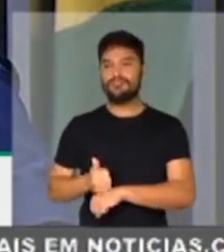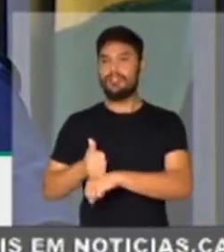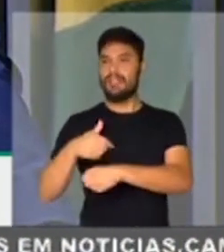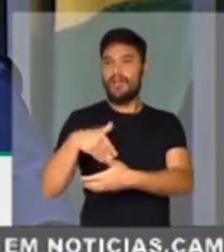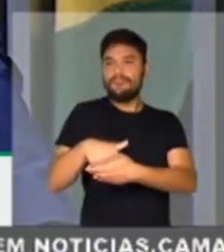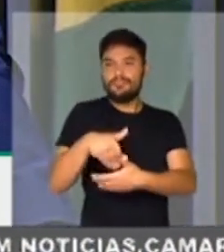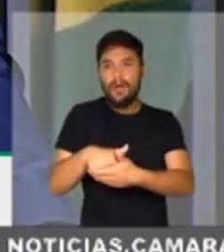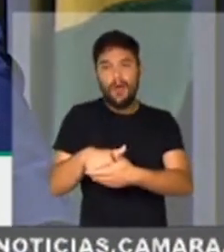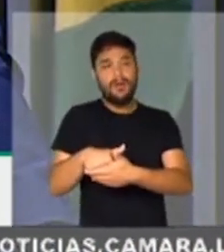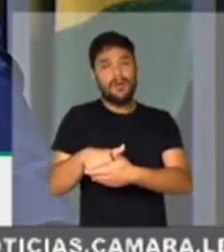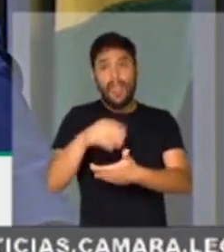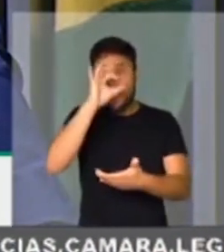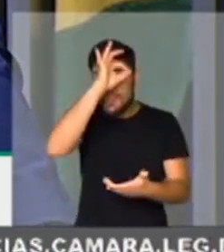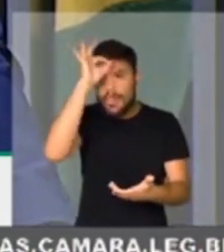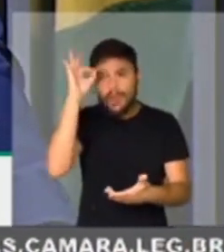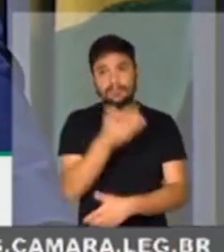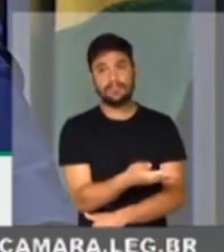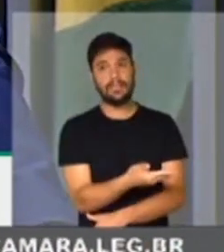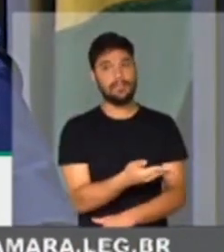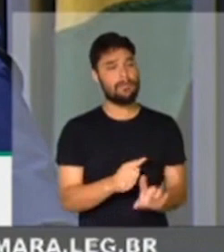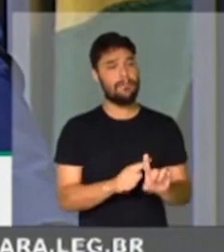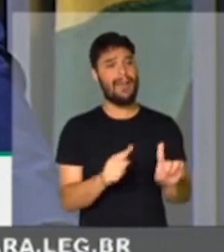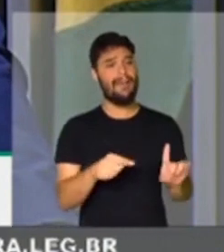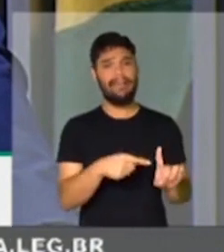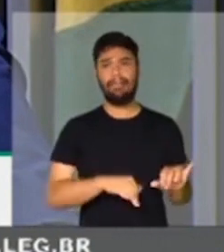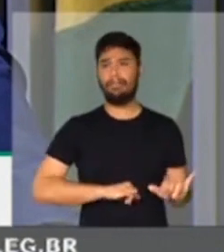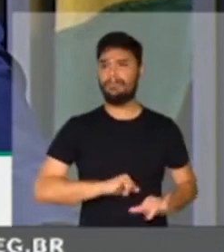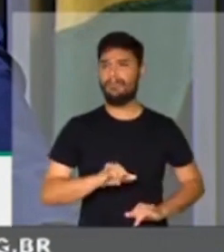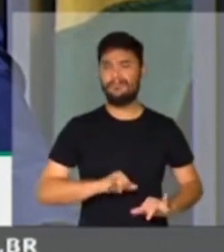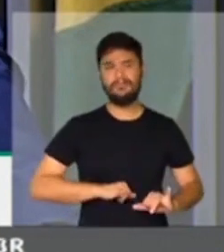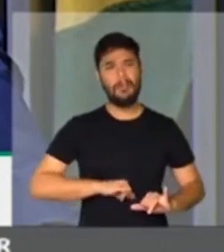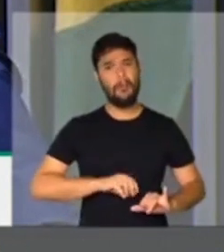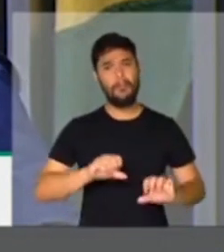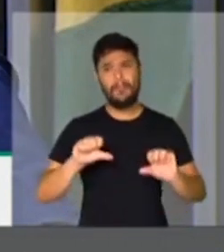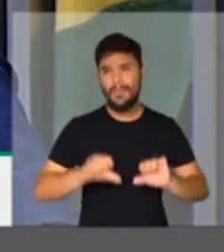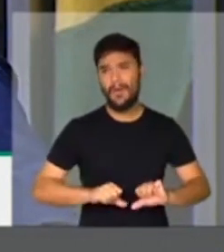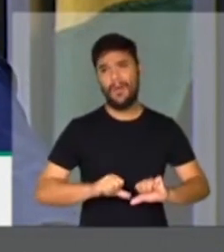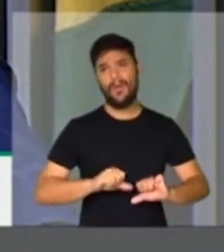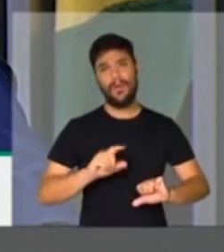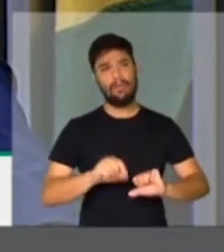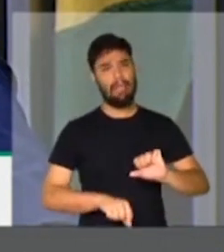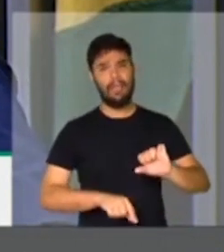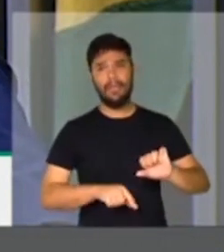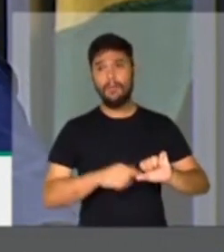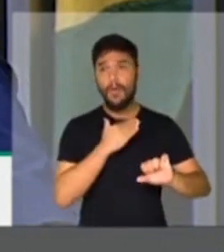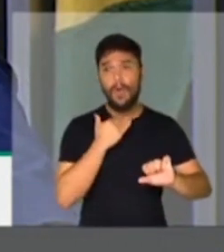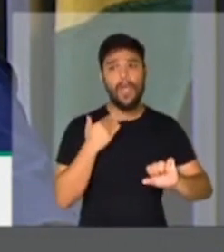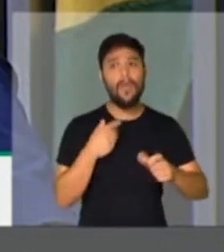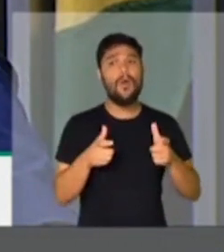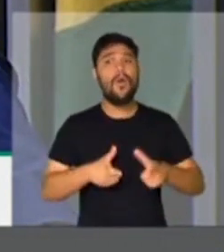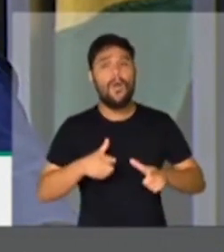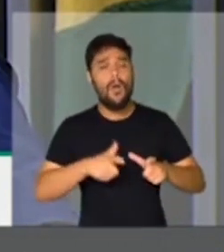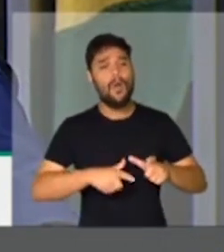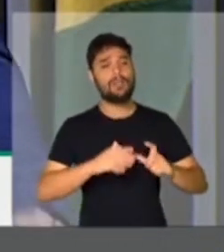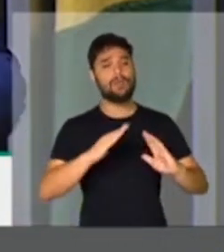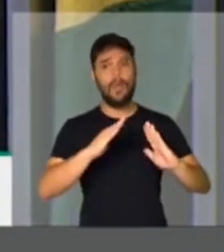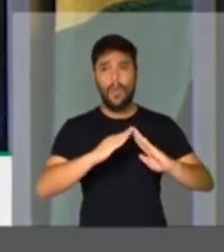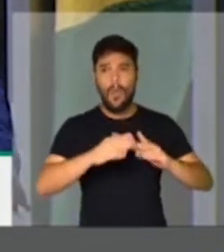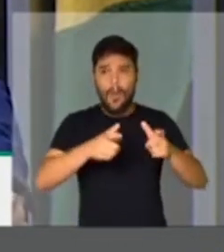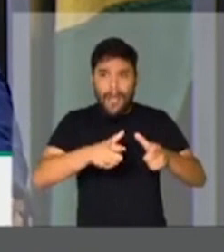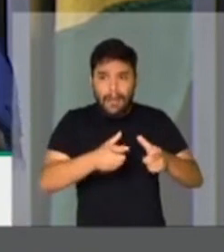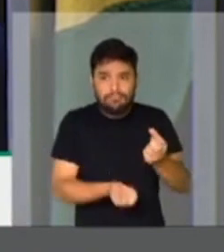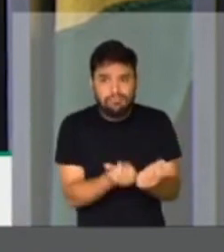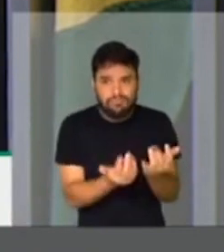que sofreram muito diante de uma morte tão trágica quanto é um incêndio. E eu,